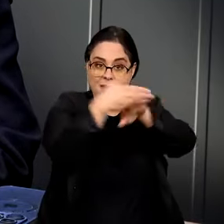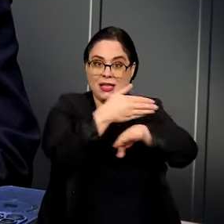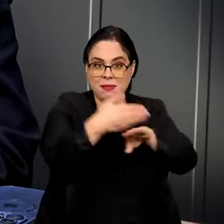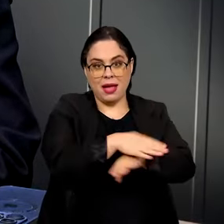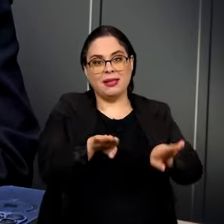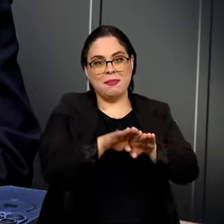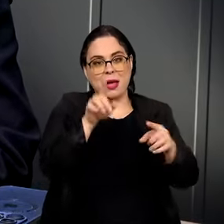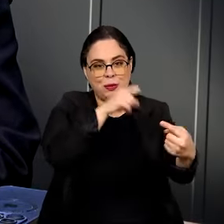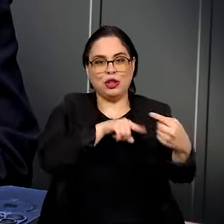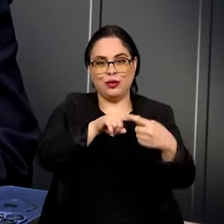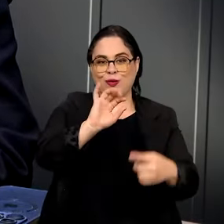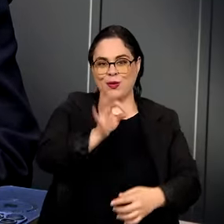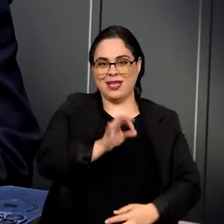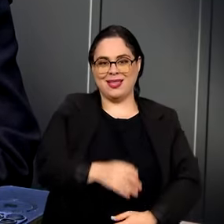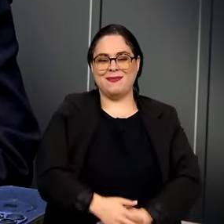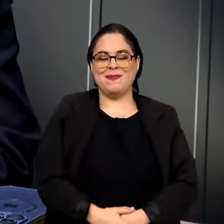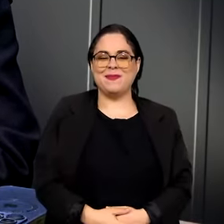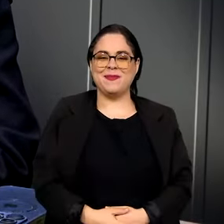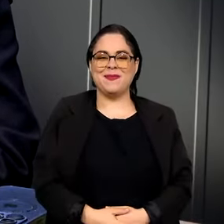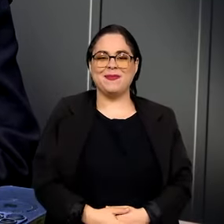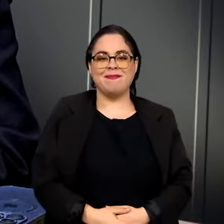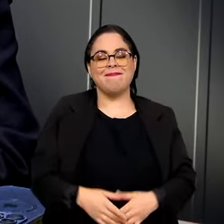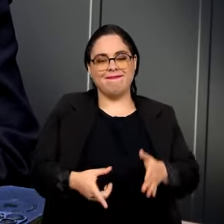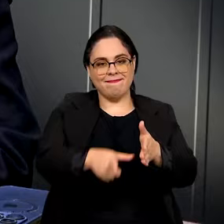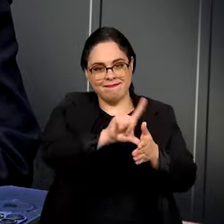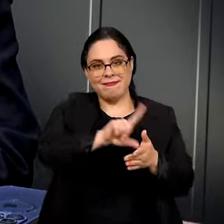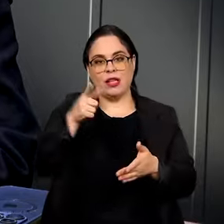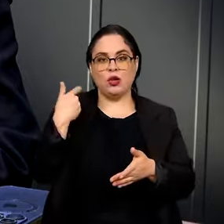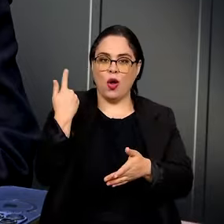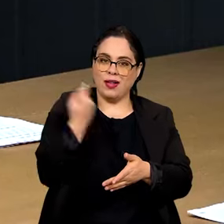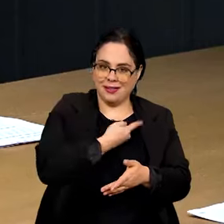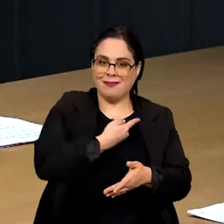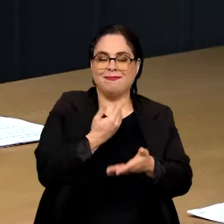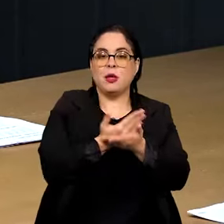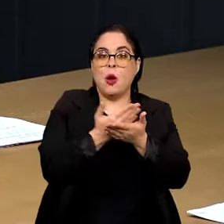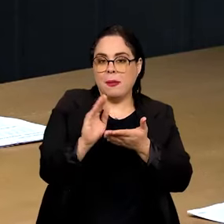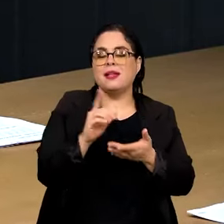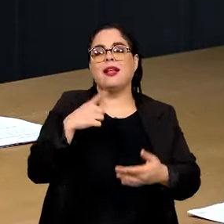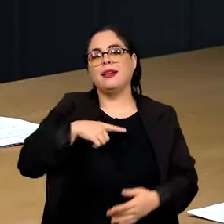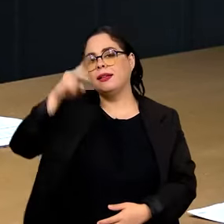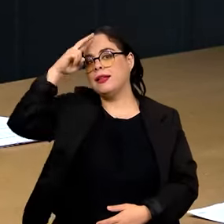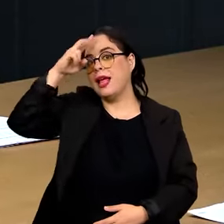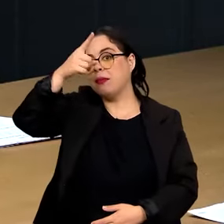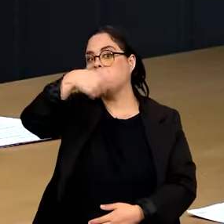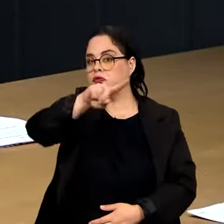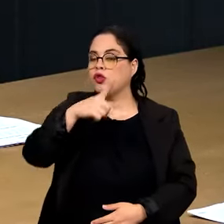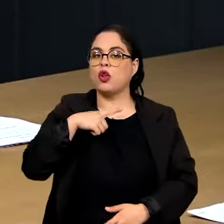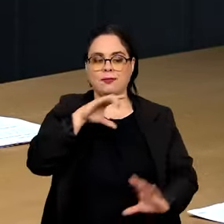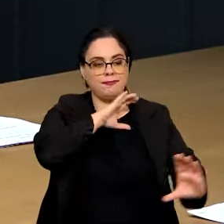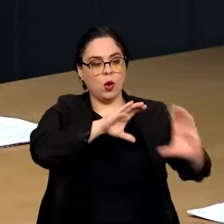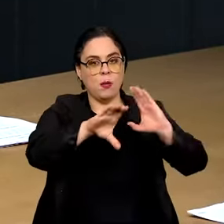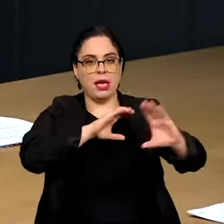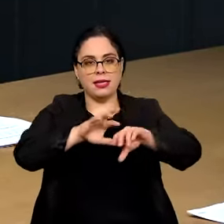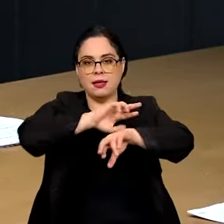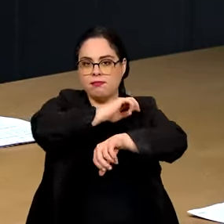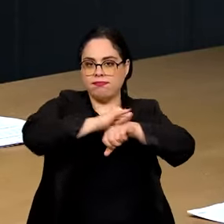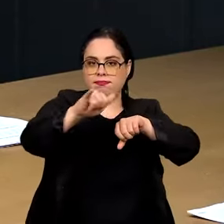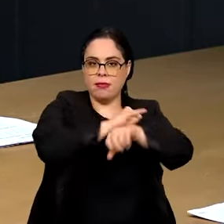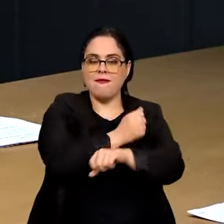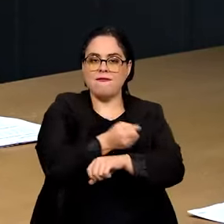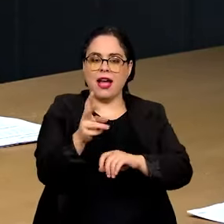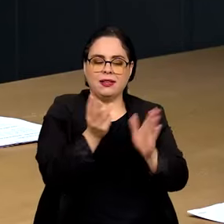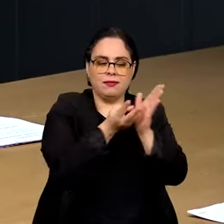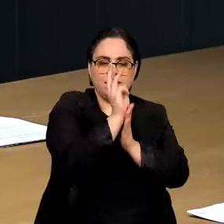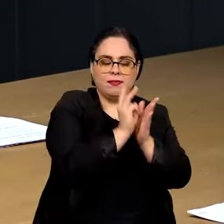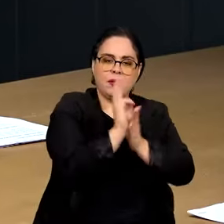esse programa e acessá-lo esse o nosso objetivo e antes de começar a nossa conversa eu lembro que temos diversos